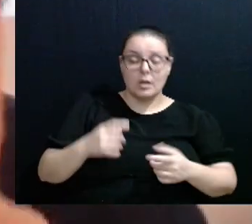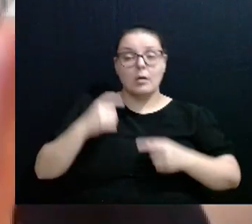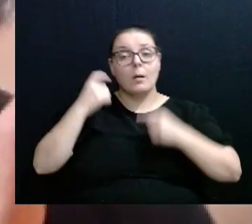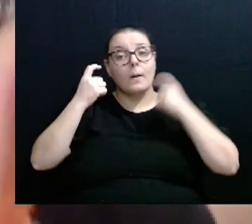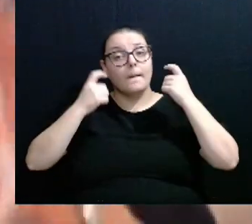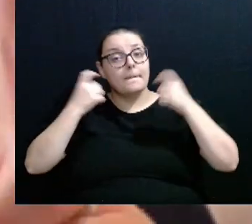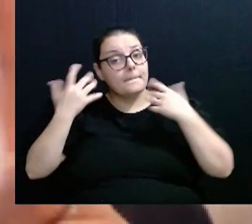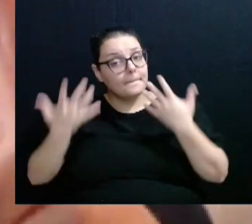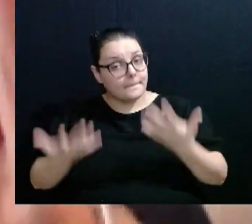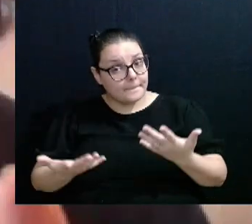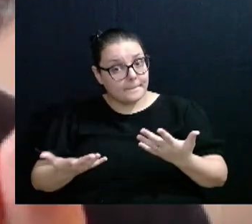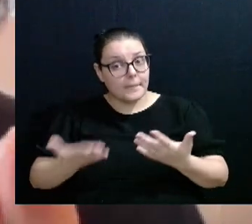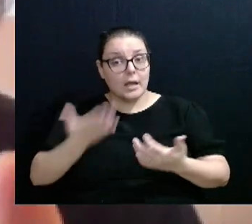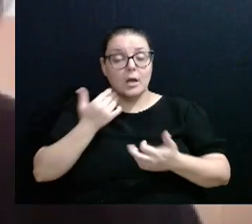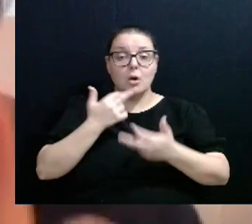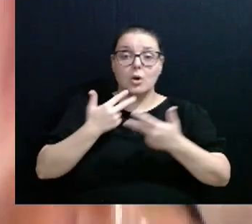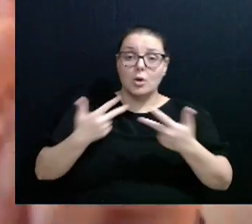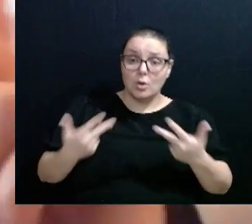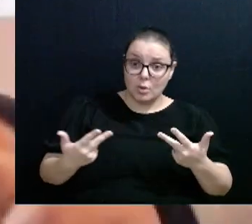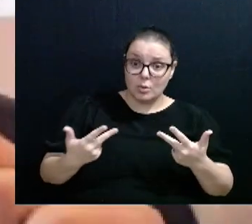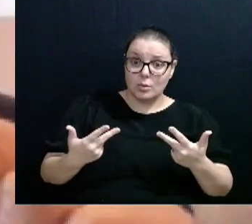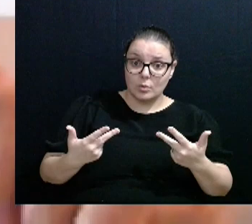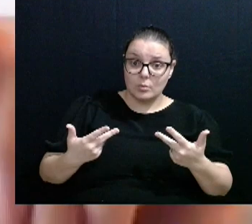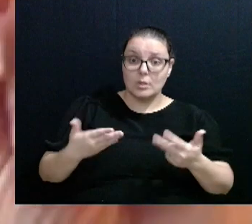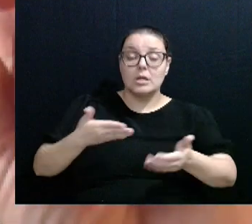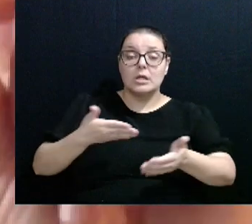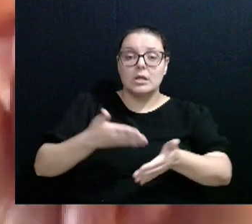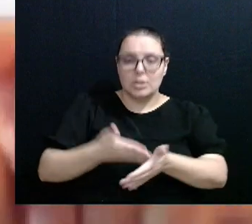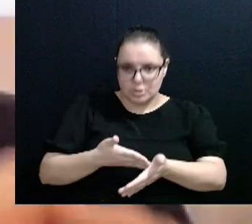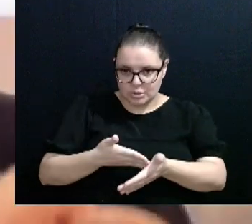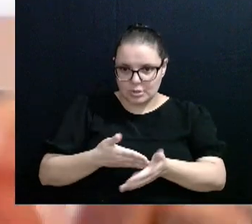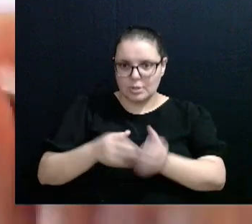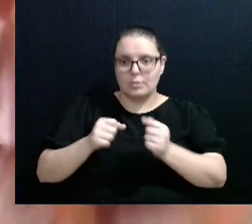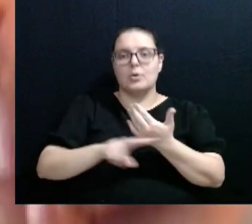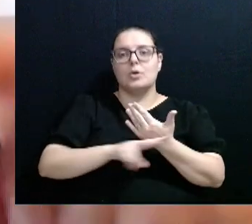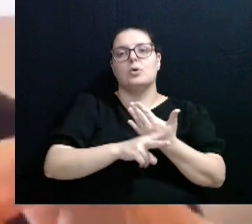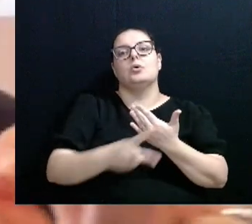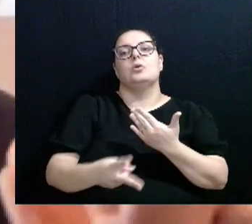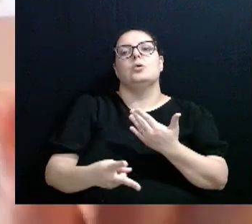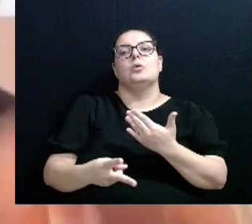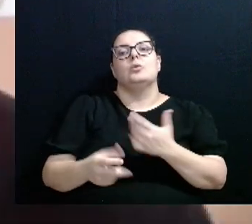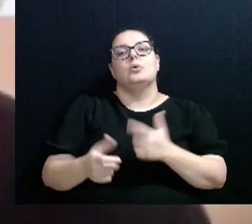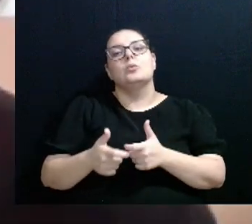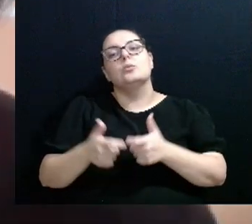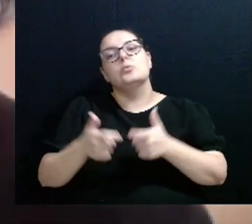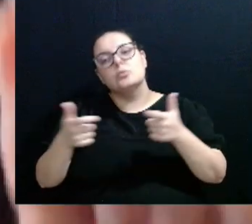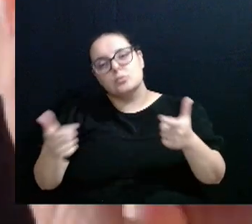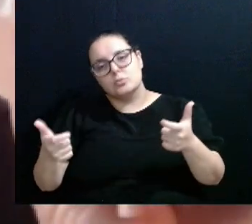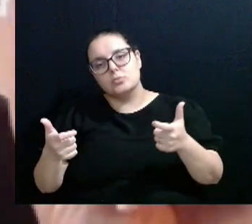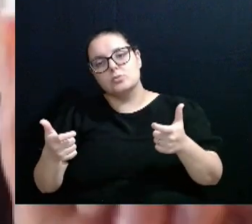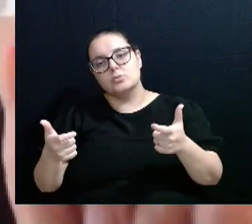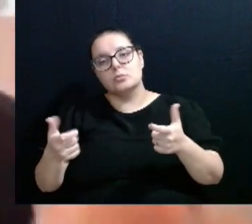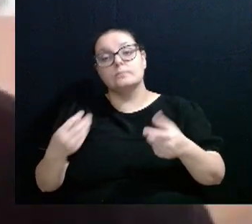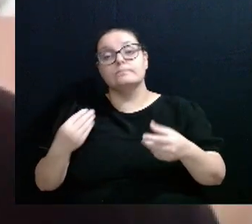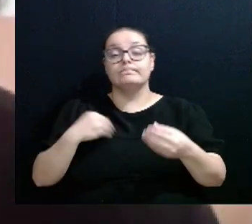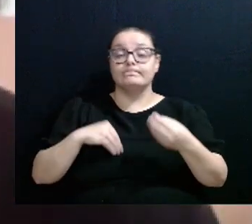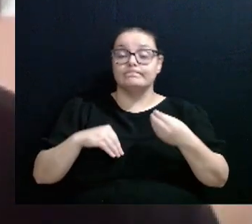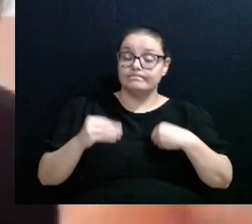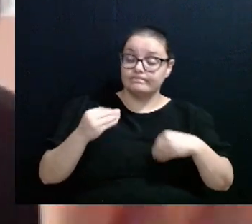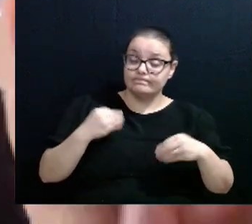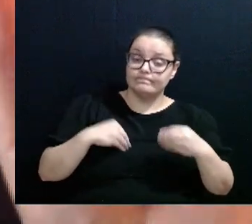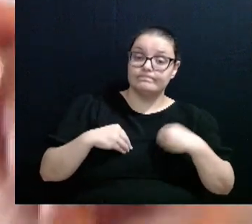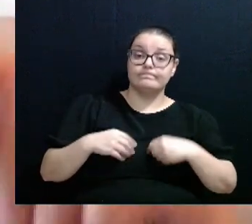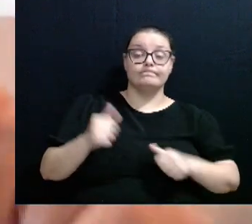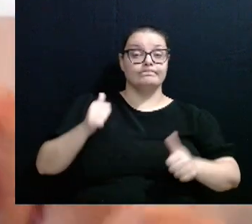a comida e restrição pode levar a maior índice de depressão,